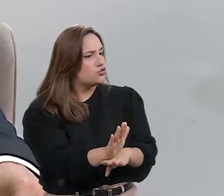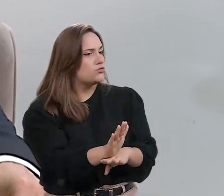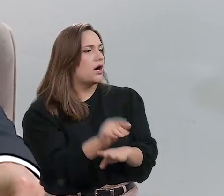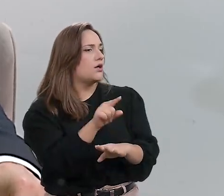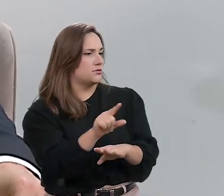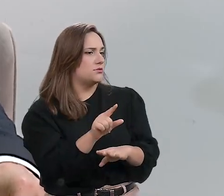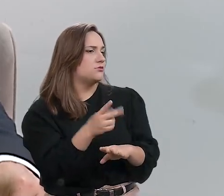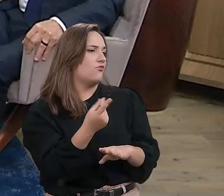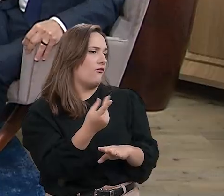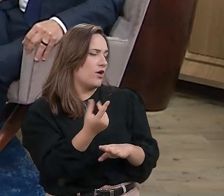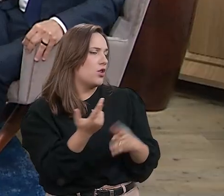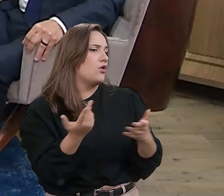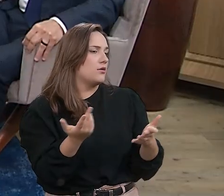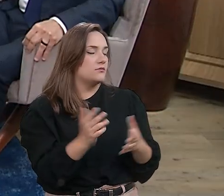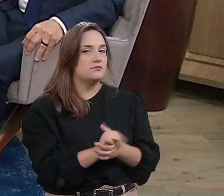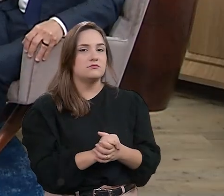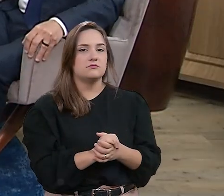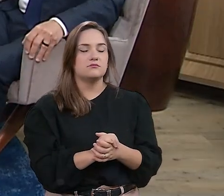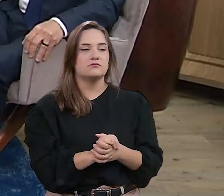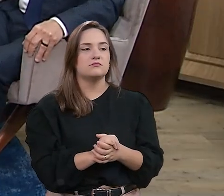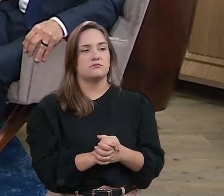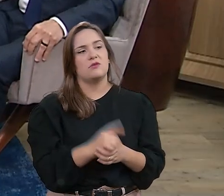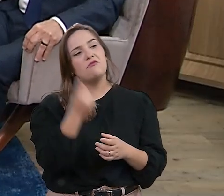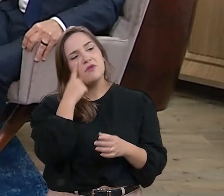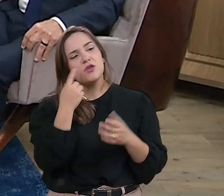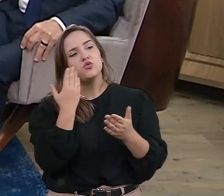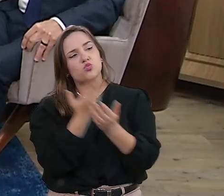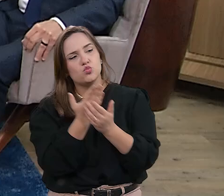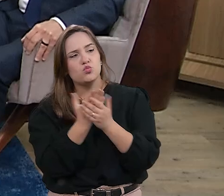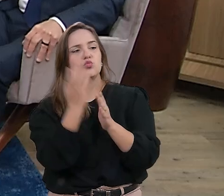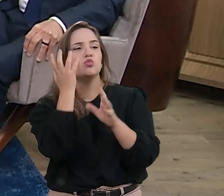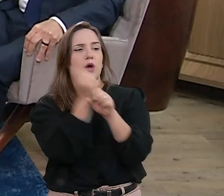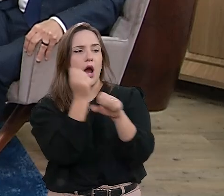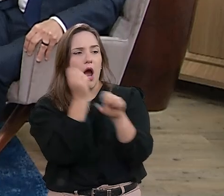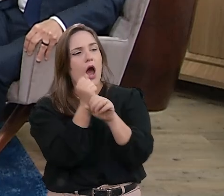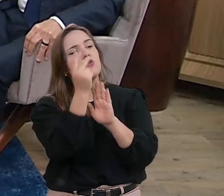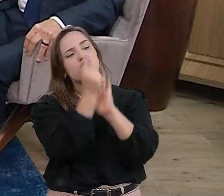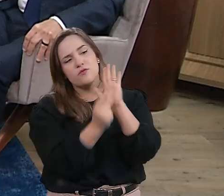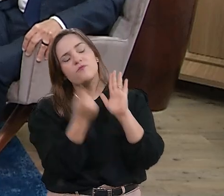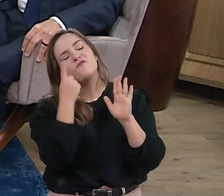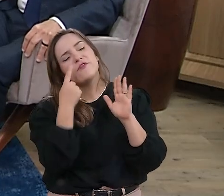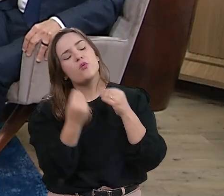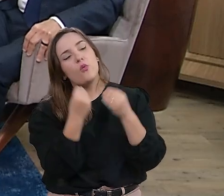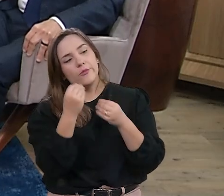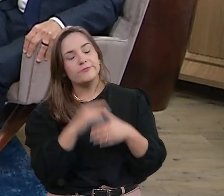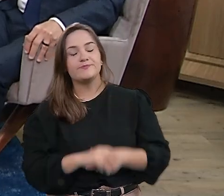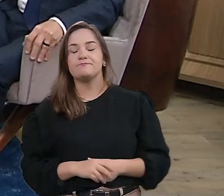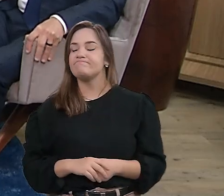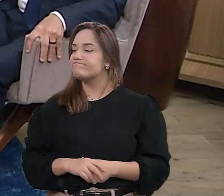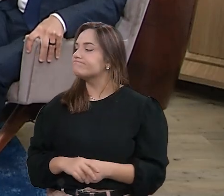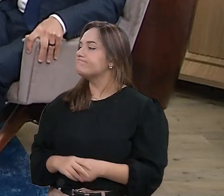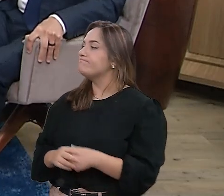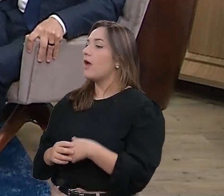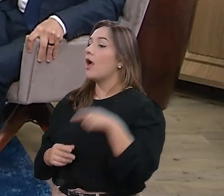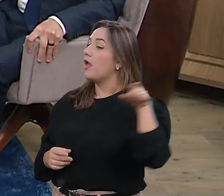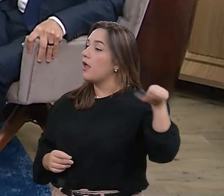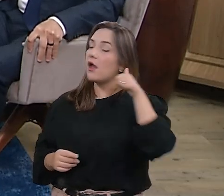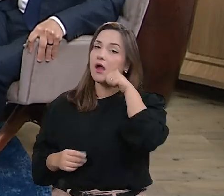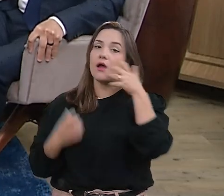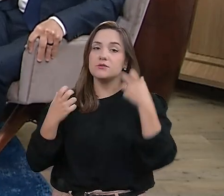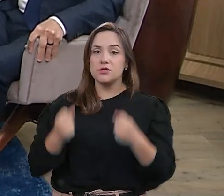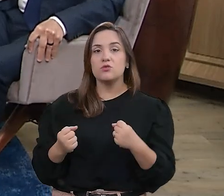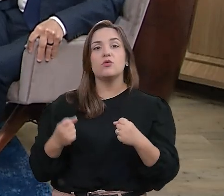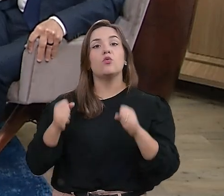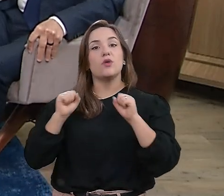atendidas e estudo de impacto financeiro, né? E o governo implantou esse projeto